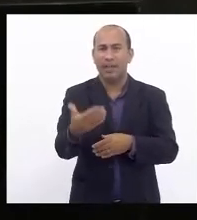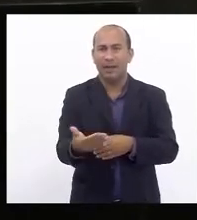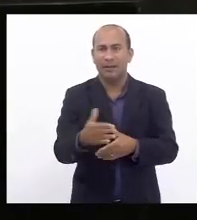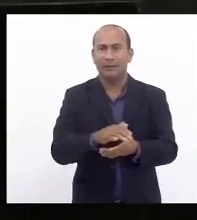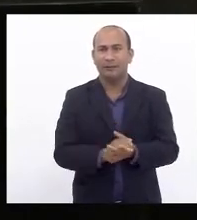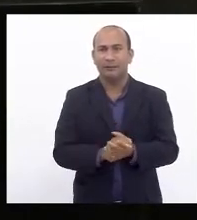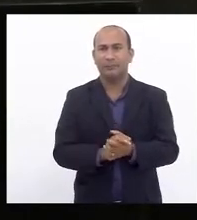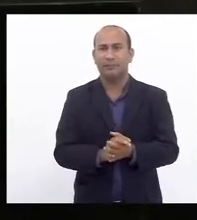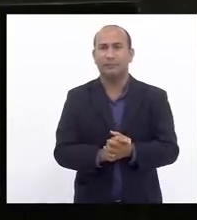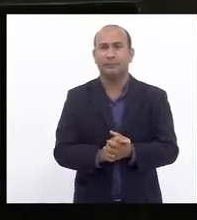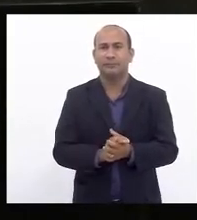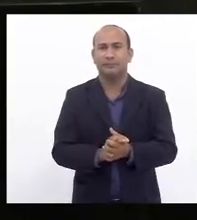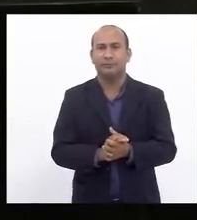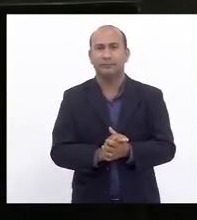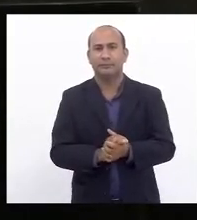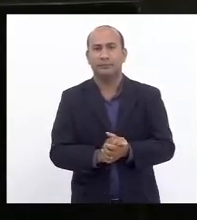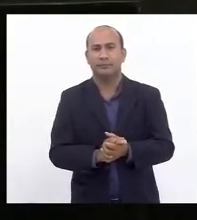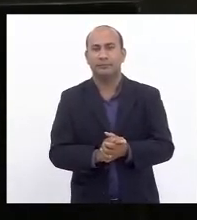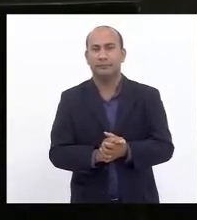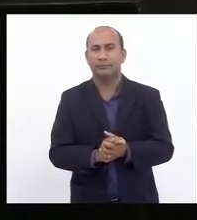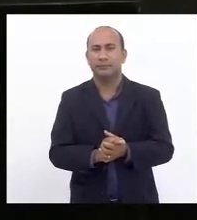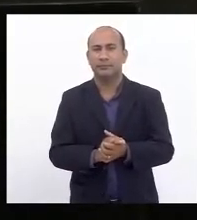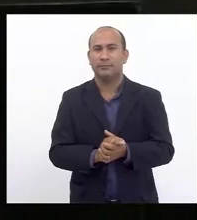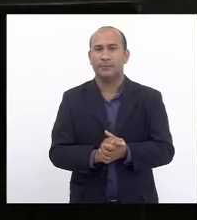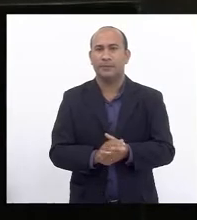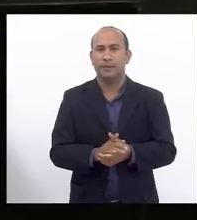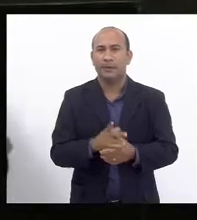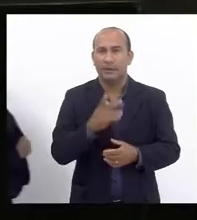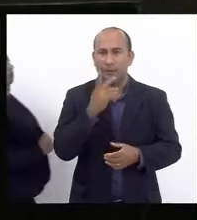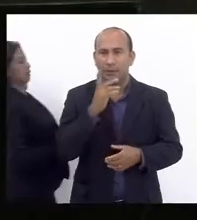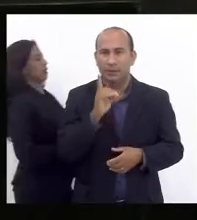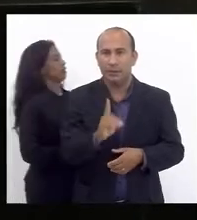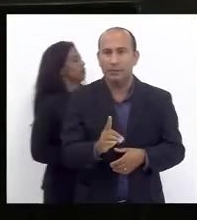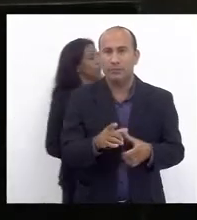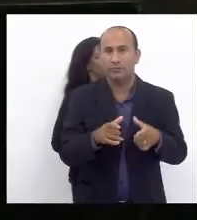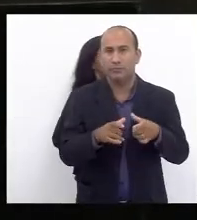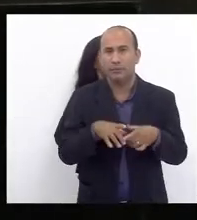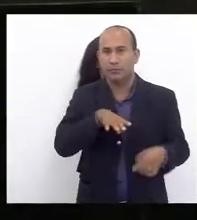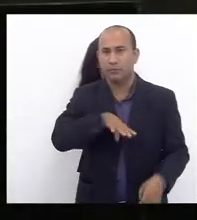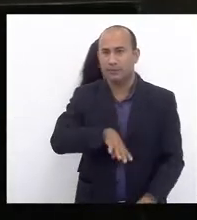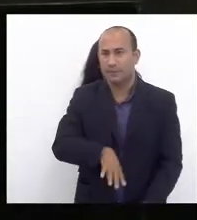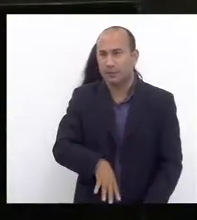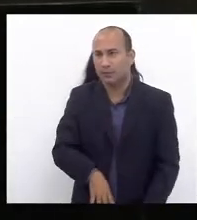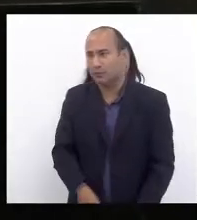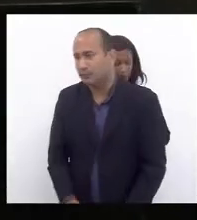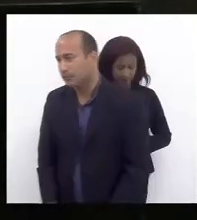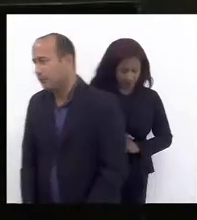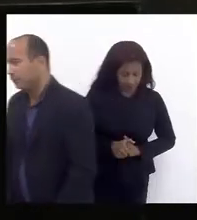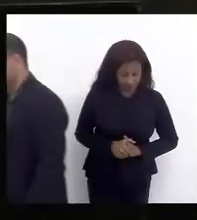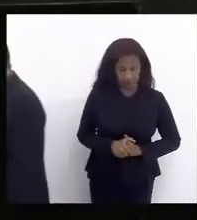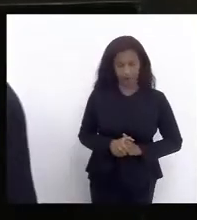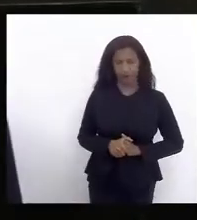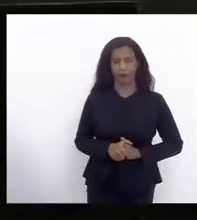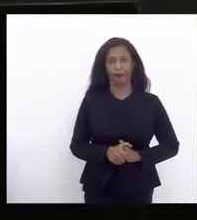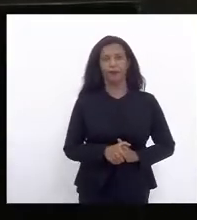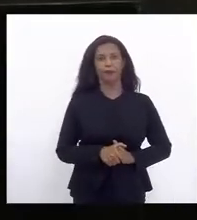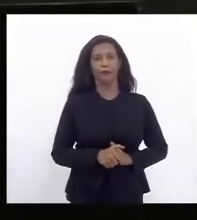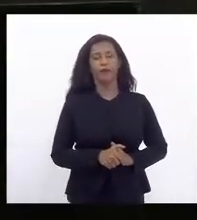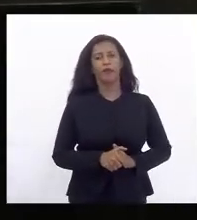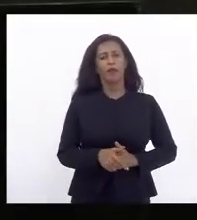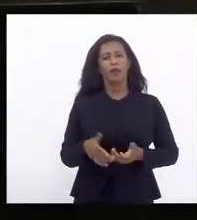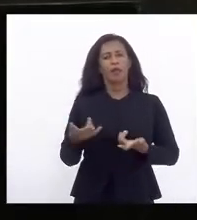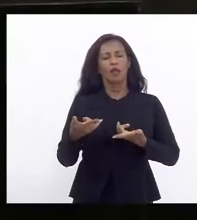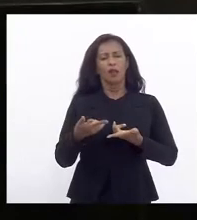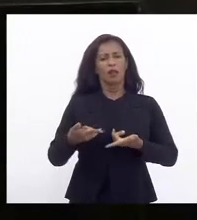tampões higiênicos, coletores de discos menstruais, calcinhas absorventes